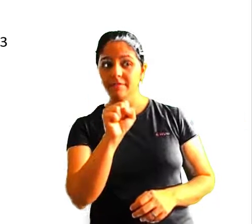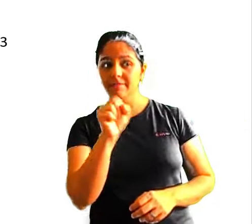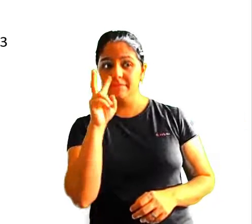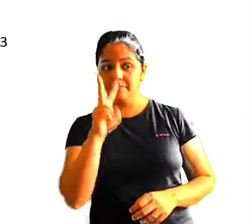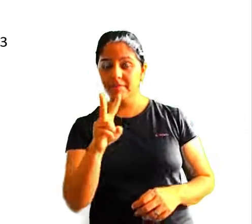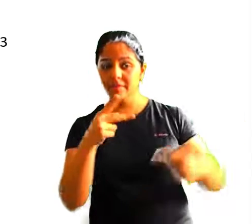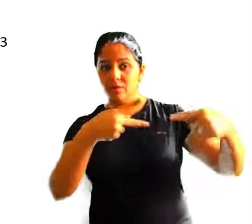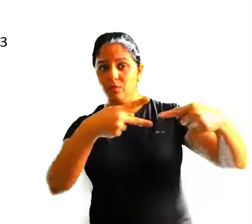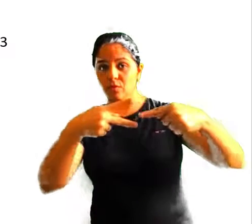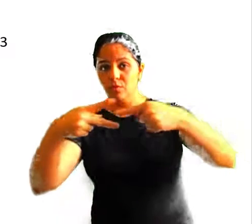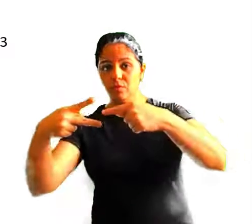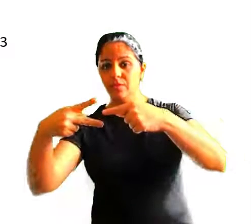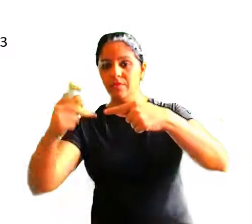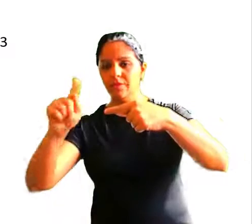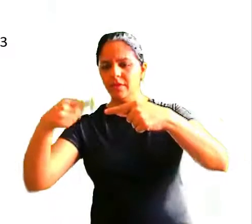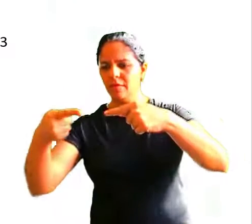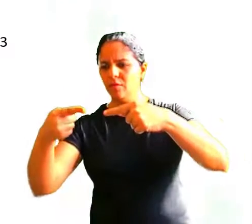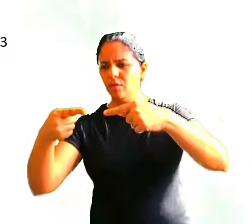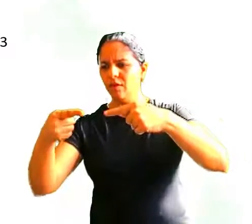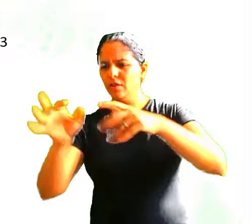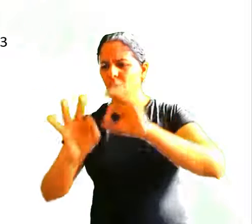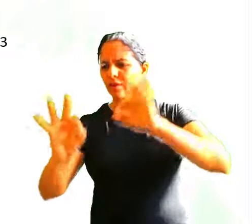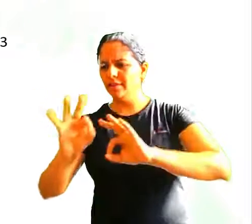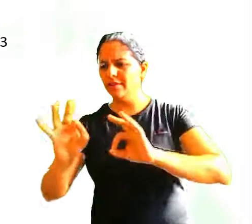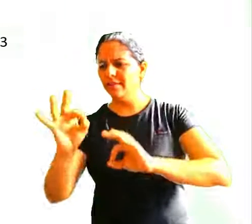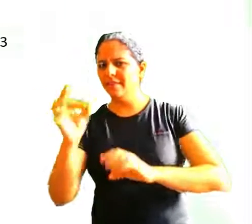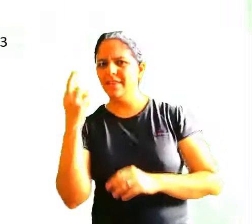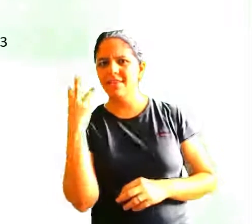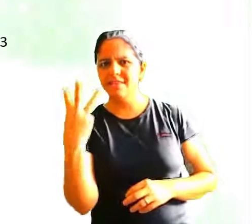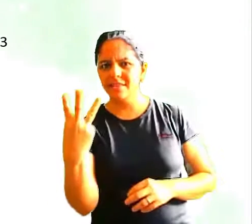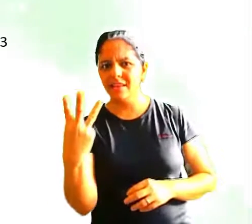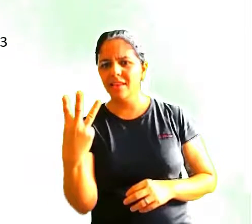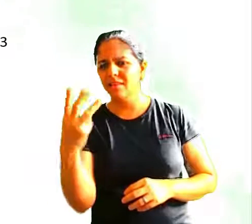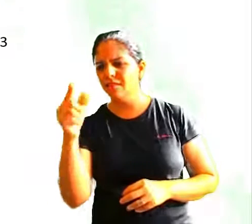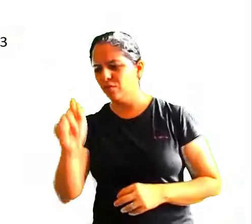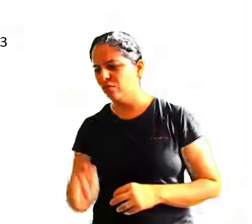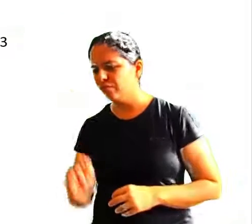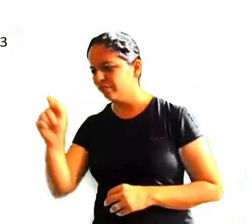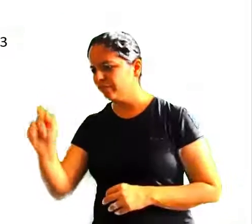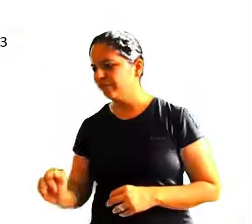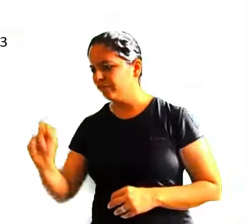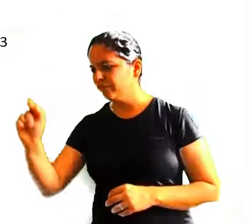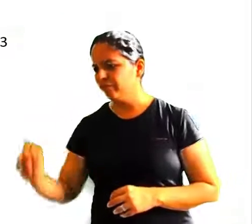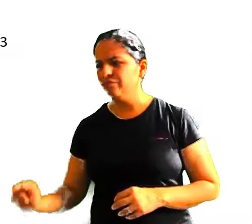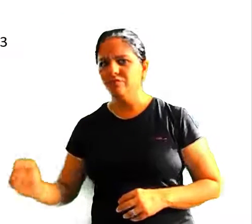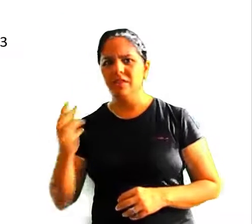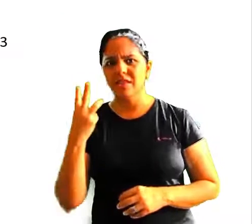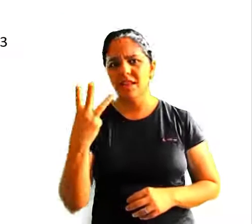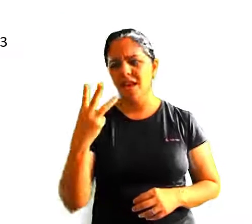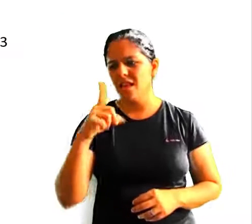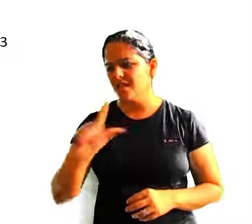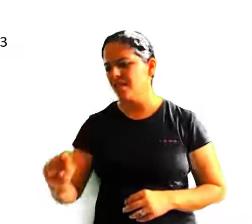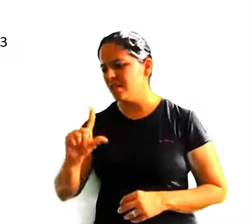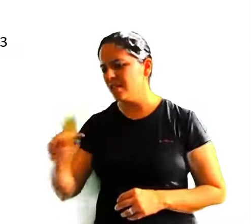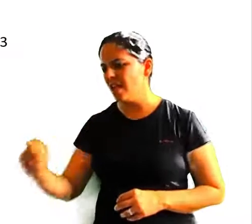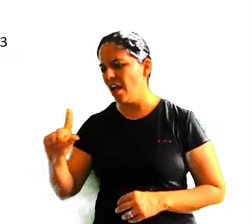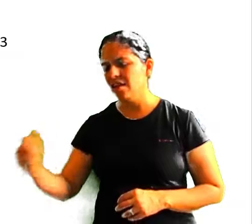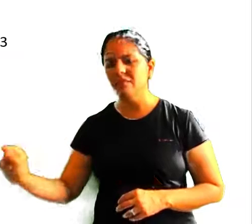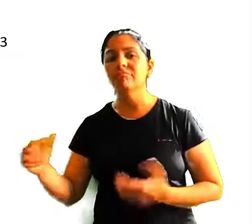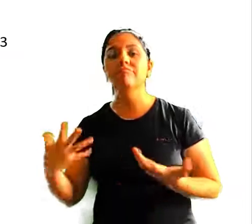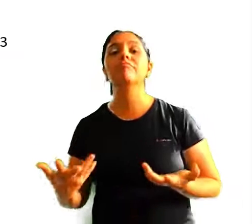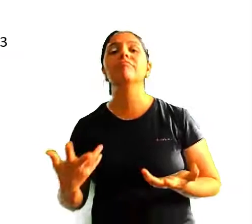que chega, né, a corrente que está chegando é IS, no caso, né, e essa corrente se divide em três partes,